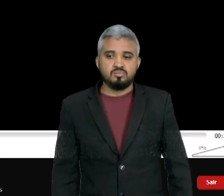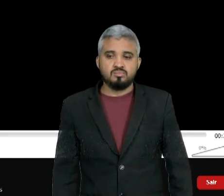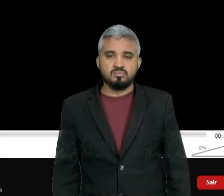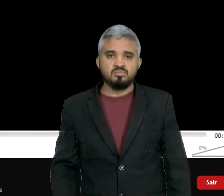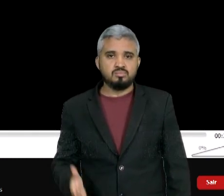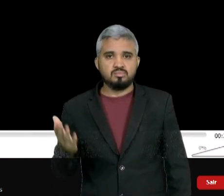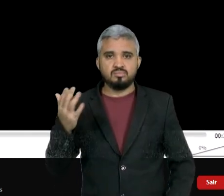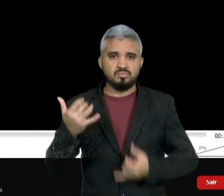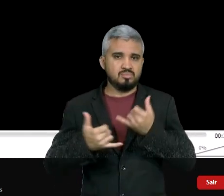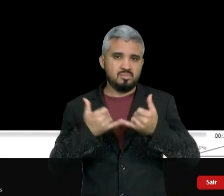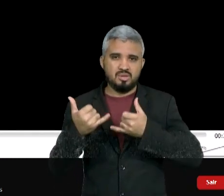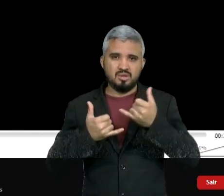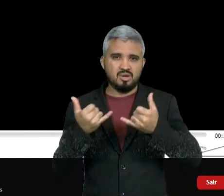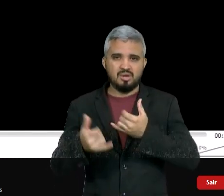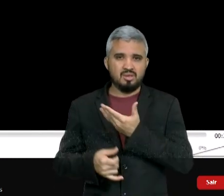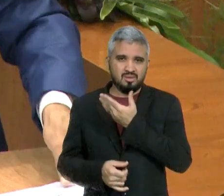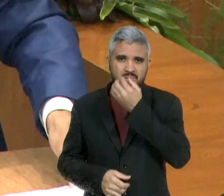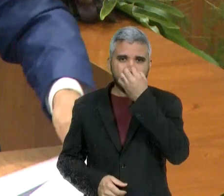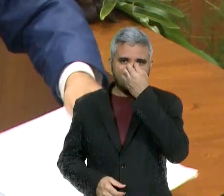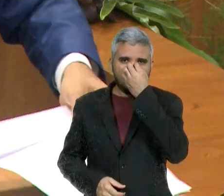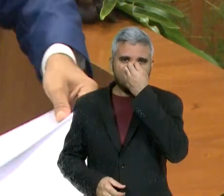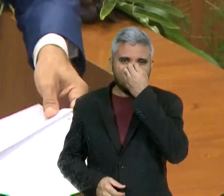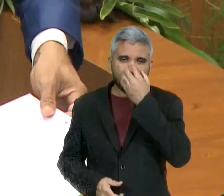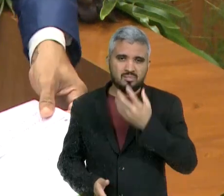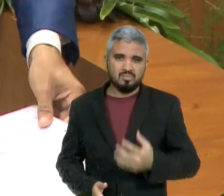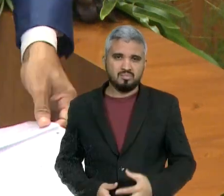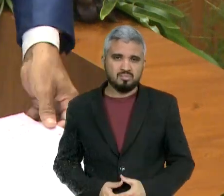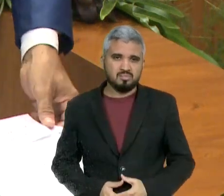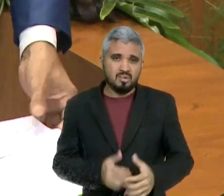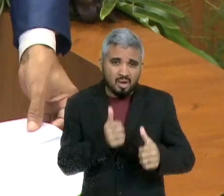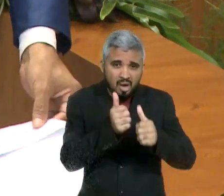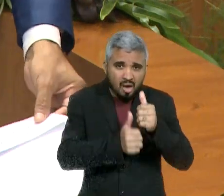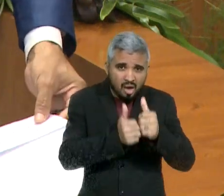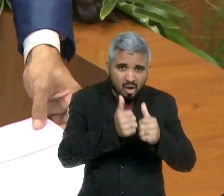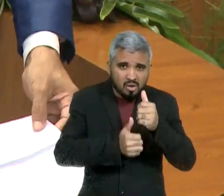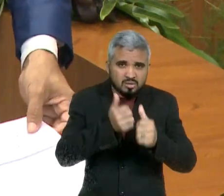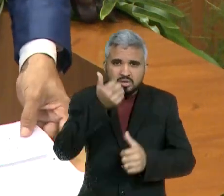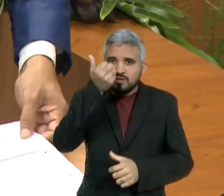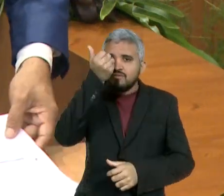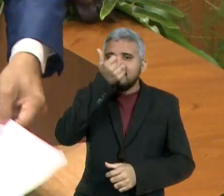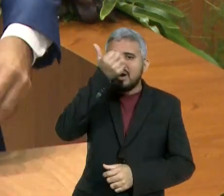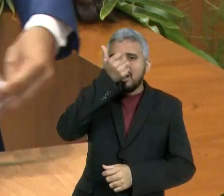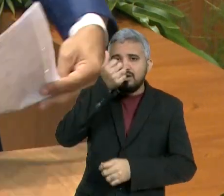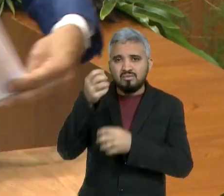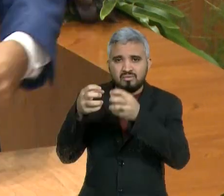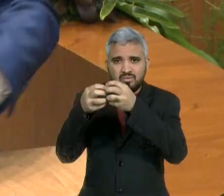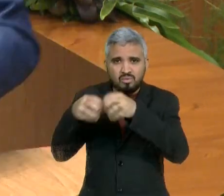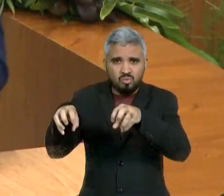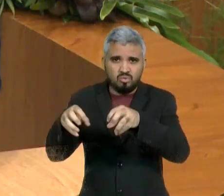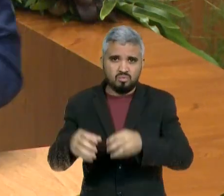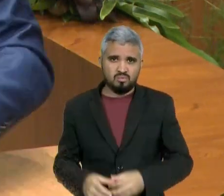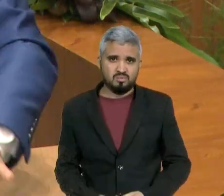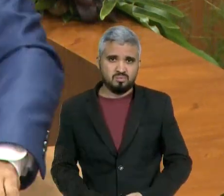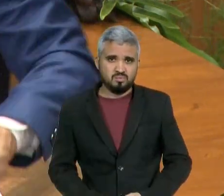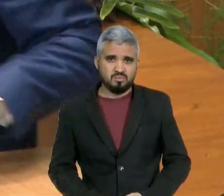Brincadeira, palhaçada com a cara da população. Arroz, farofa e ovo.